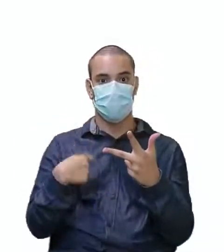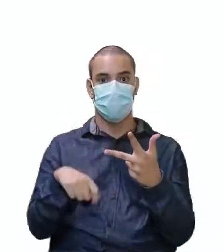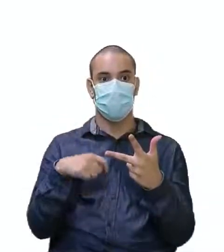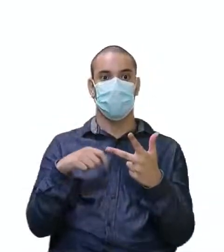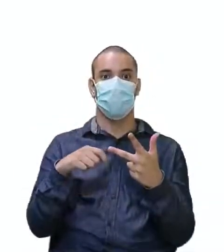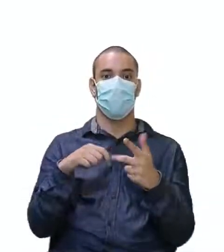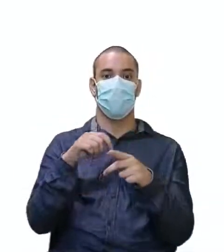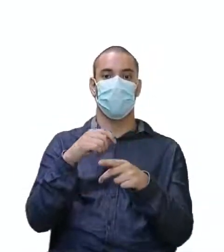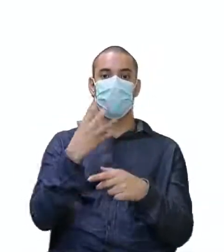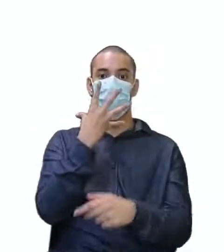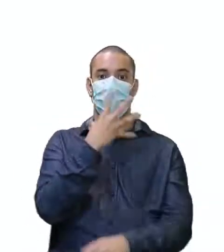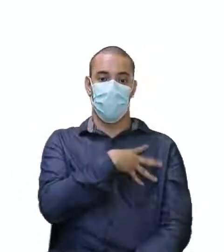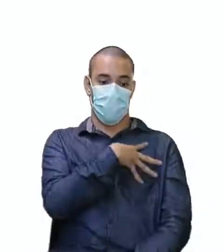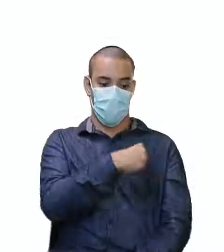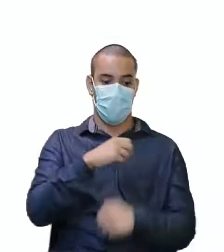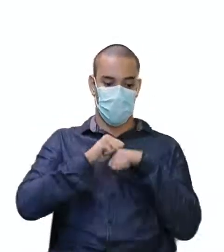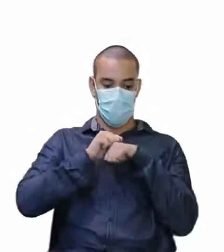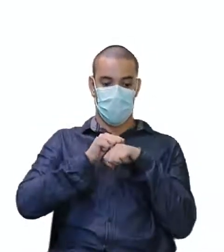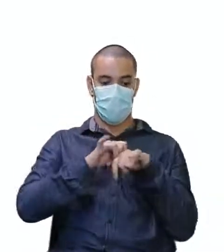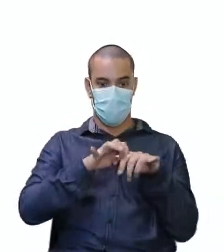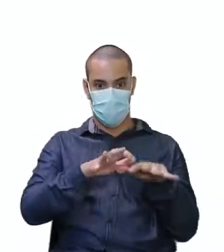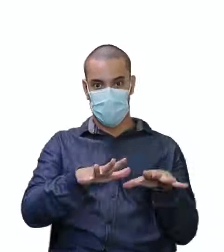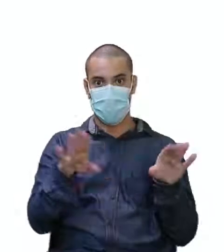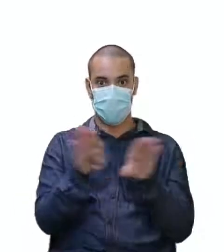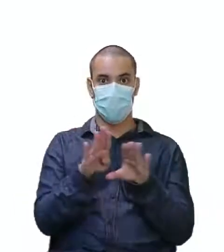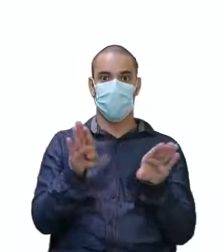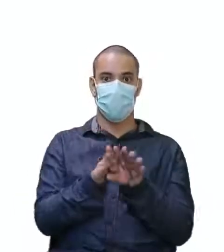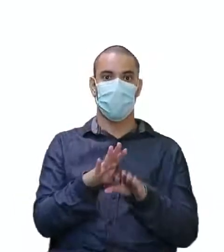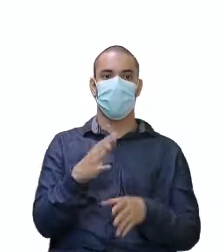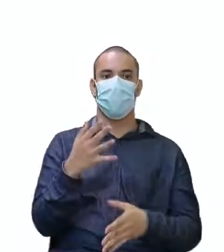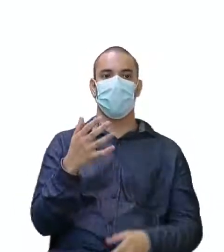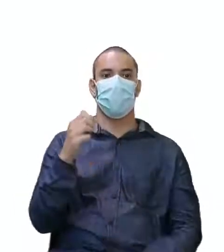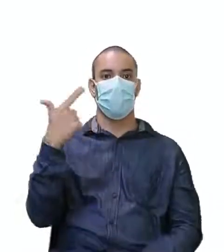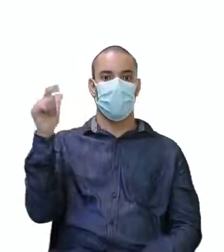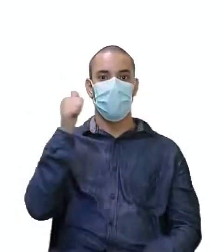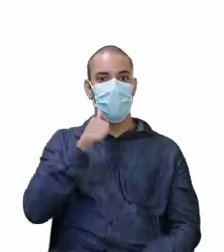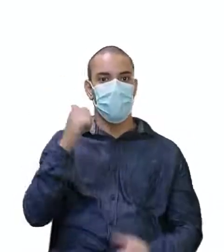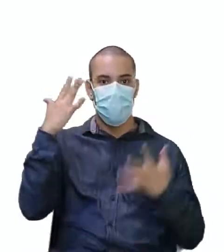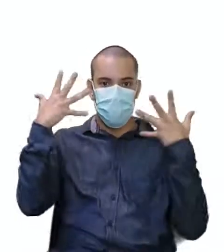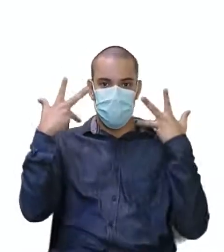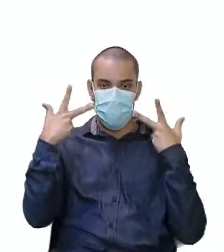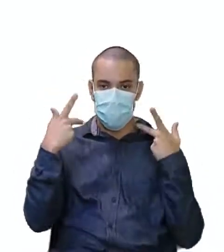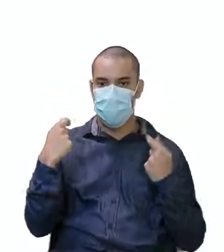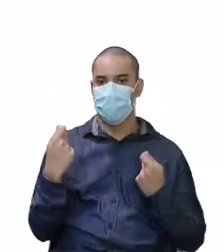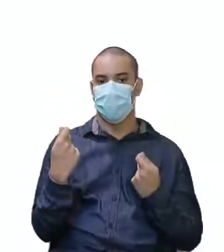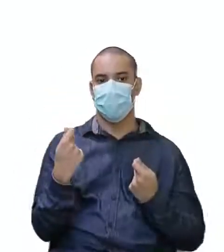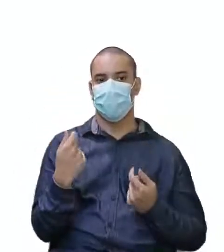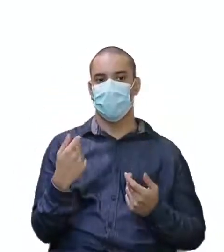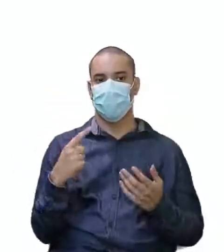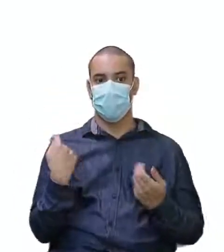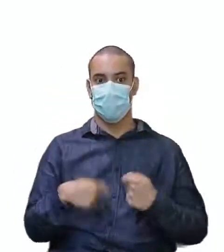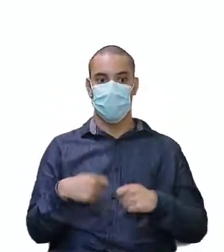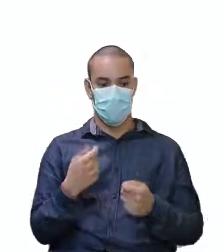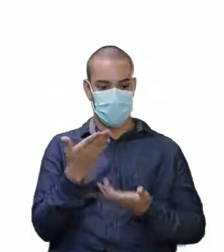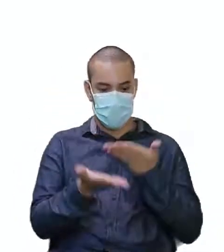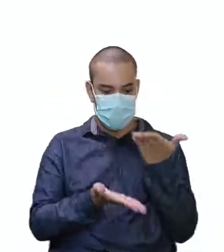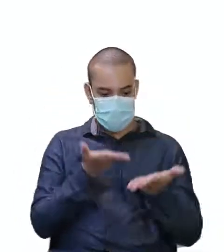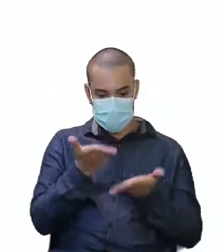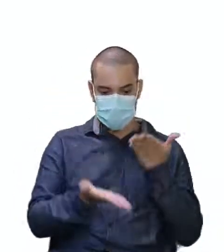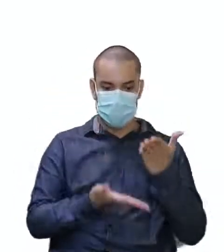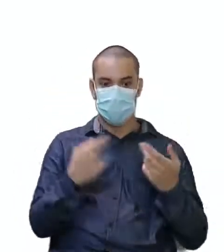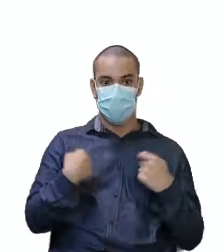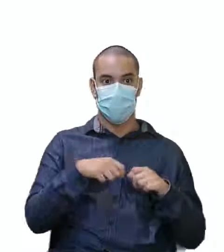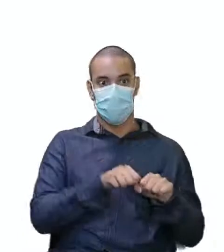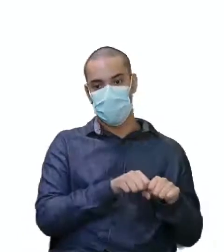prole, né? No caso dos leões, a leoa geralmente é quem caça, ele tem que reproduzir, ele tem que